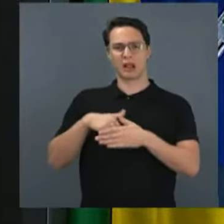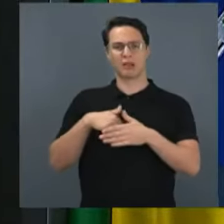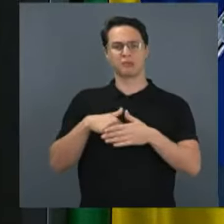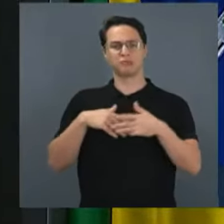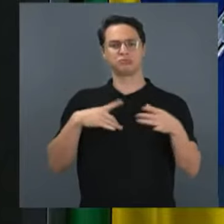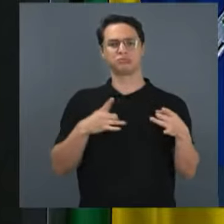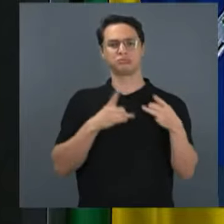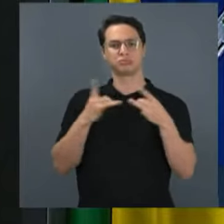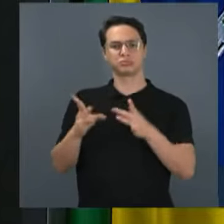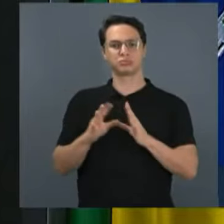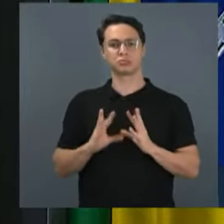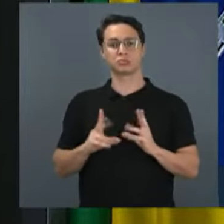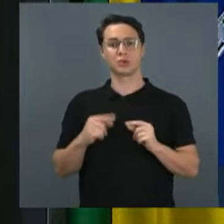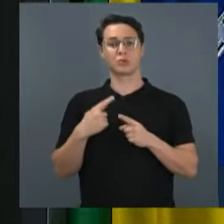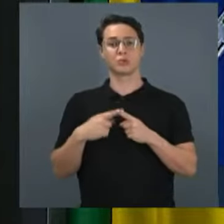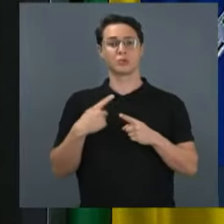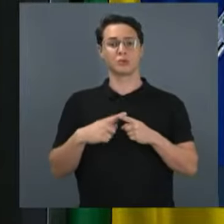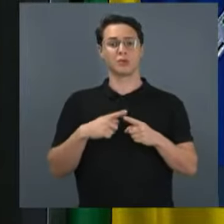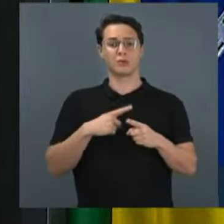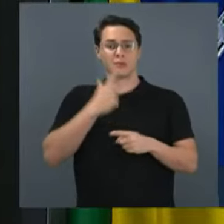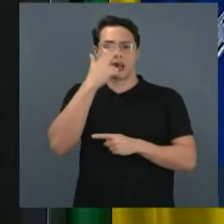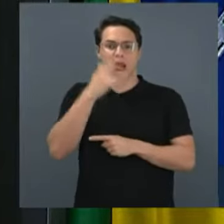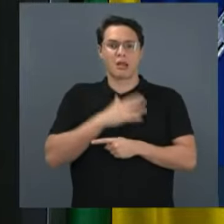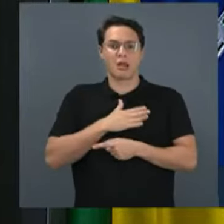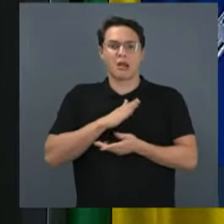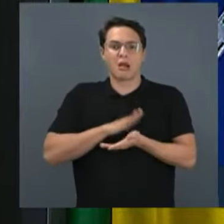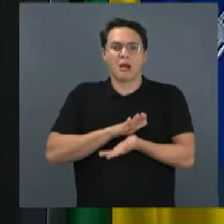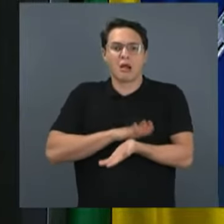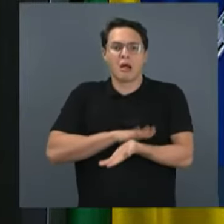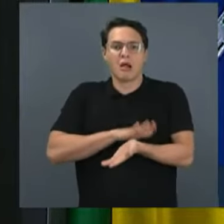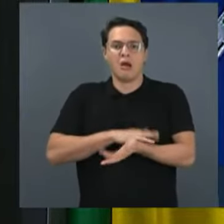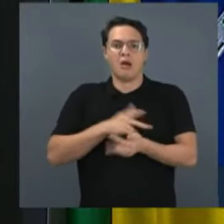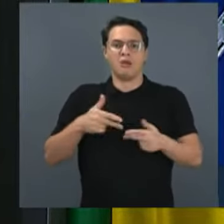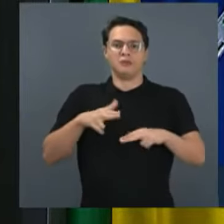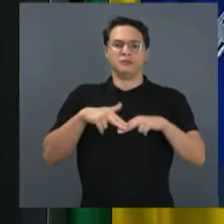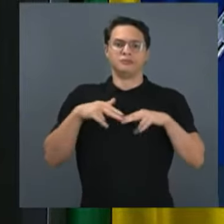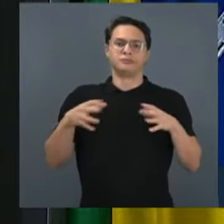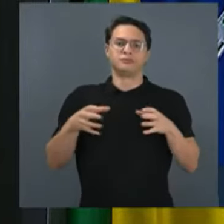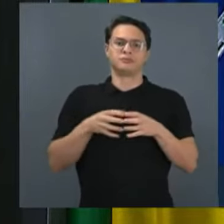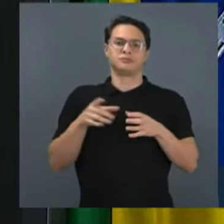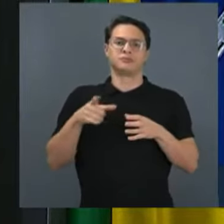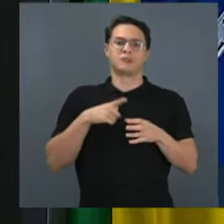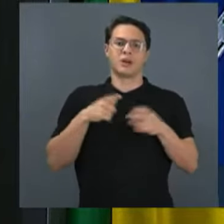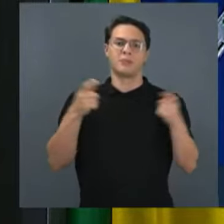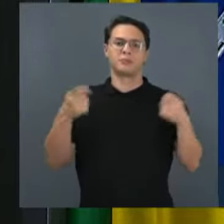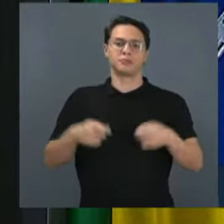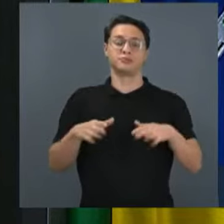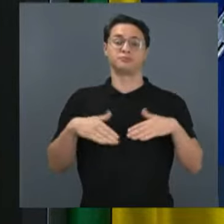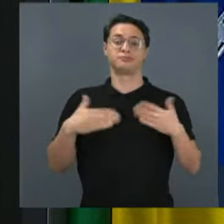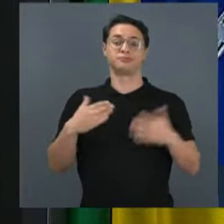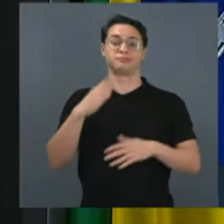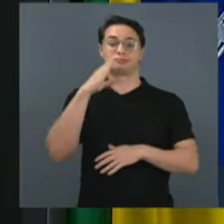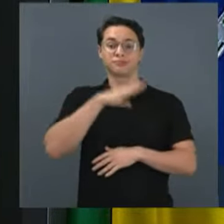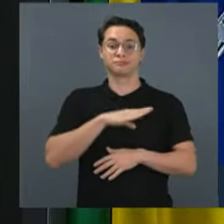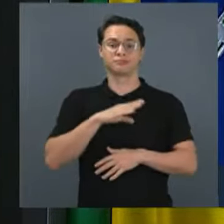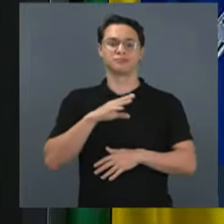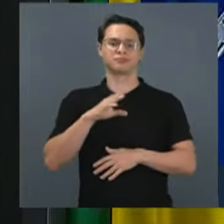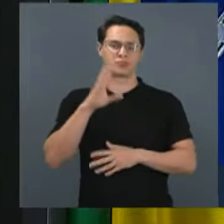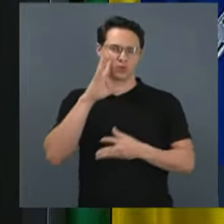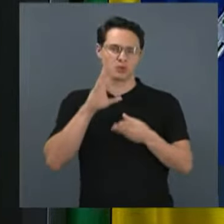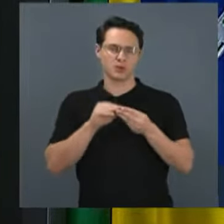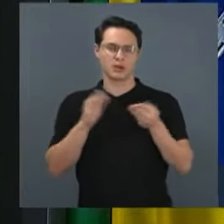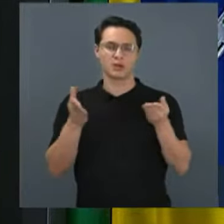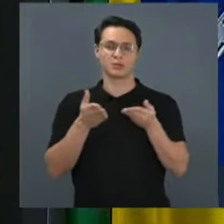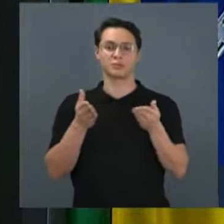fora, porque os clubes se viciaram dessas casas de apostas. Então, o mal, para concluir,